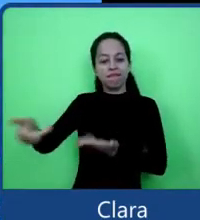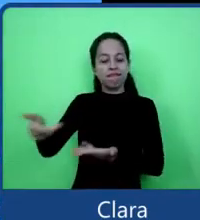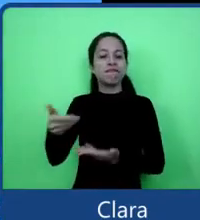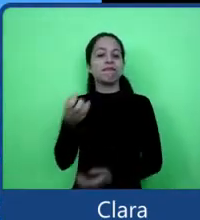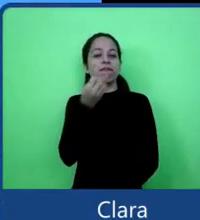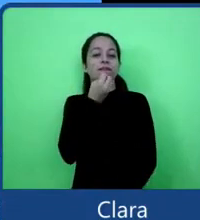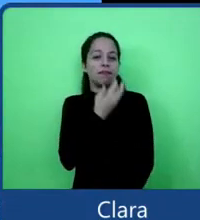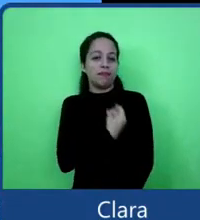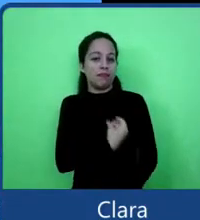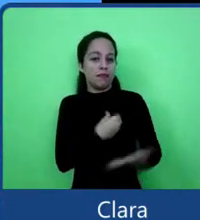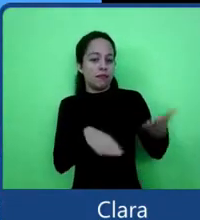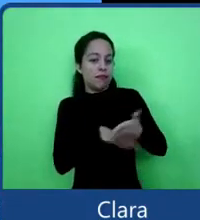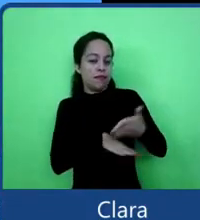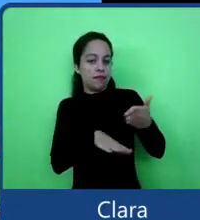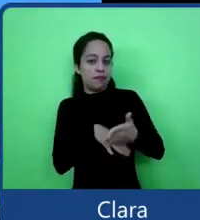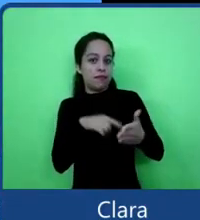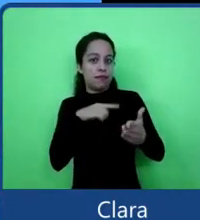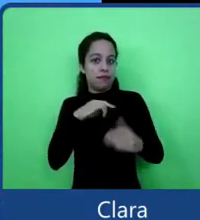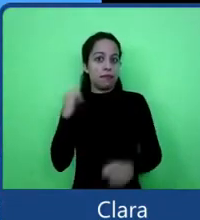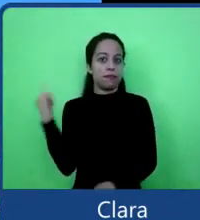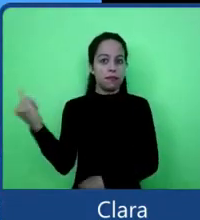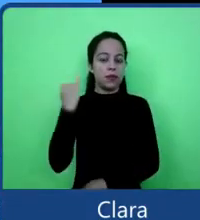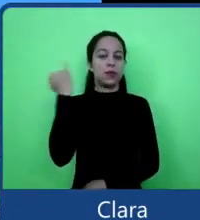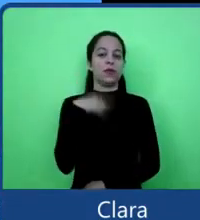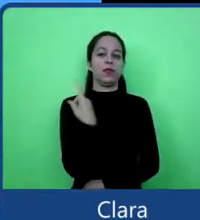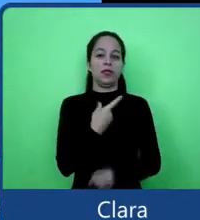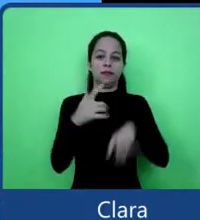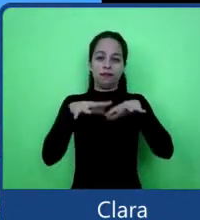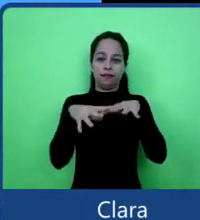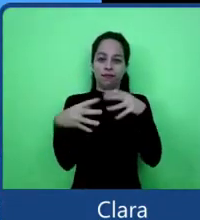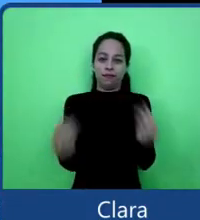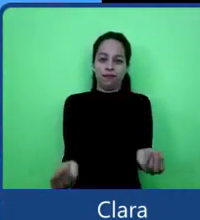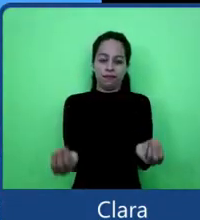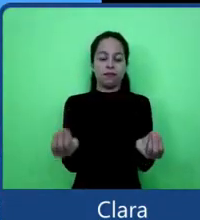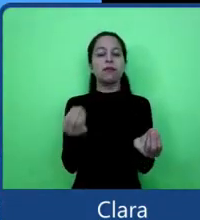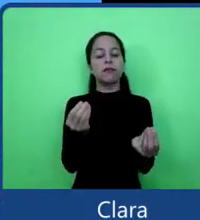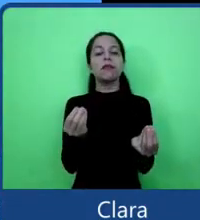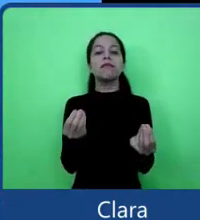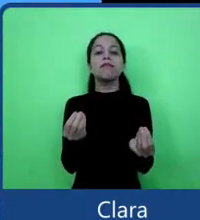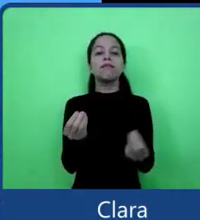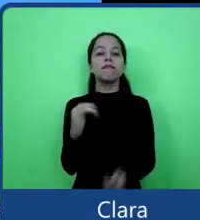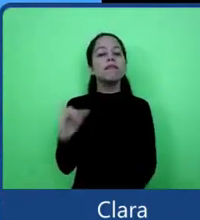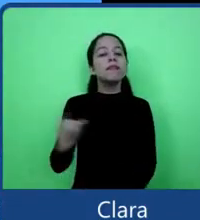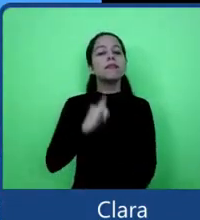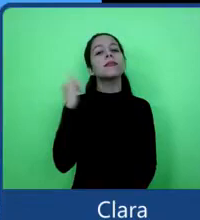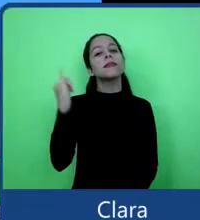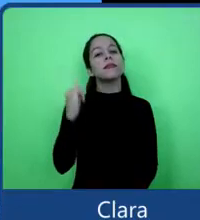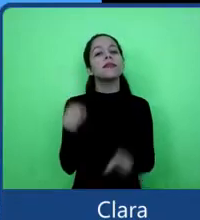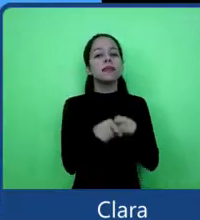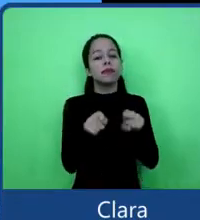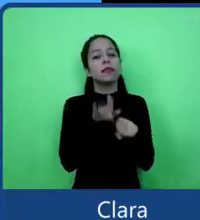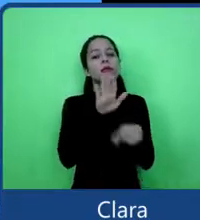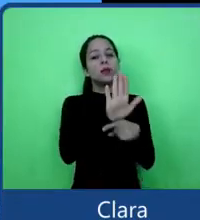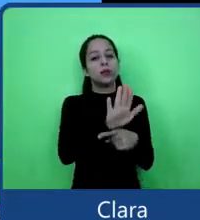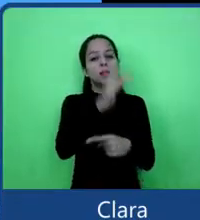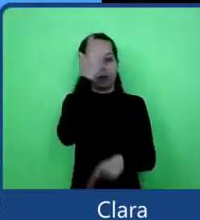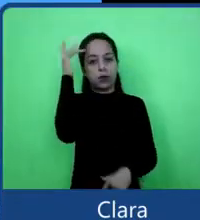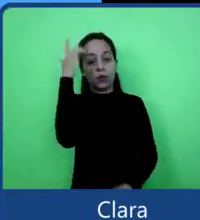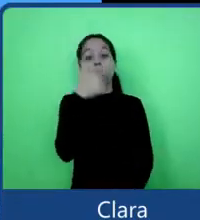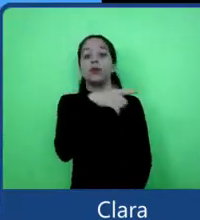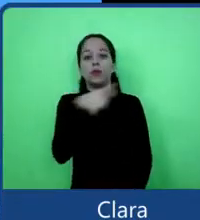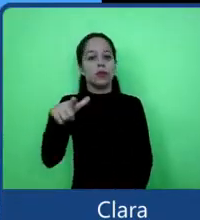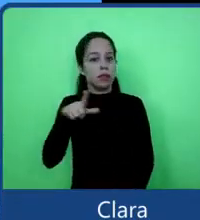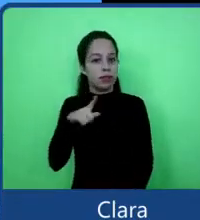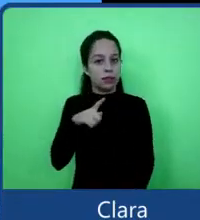importante para a nossa universidade e que seja importante, né, para outras pessoas também que estão assistindo fora